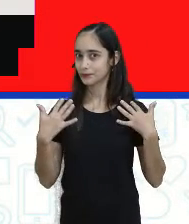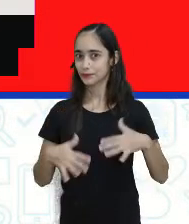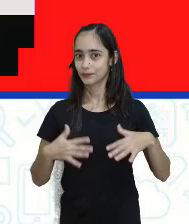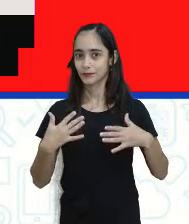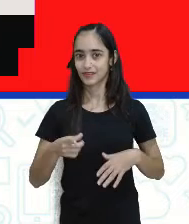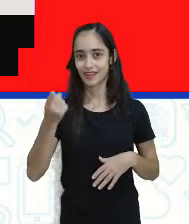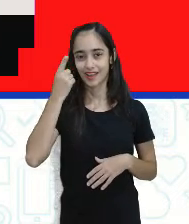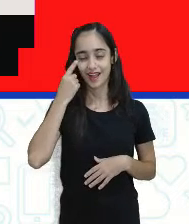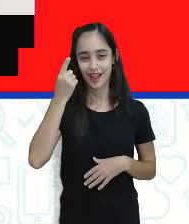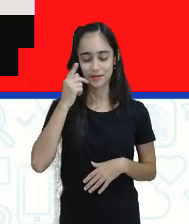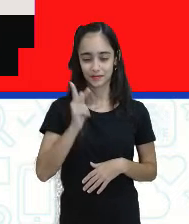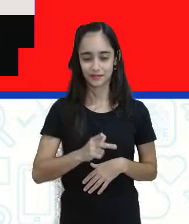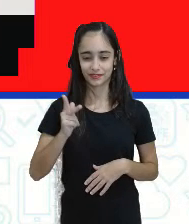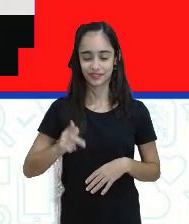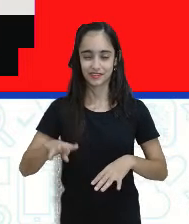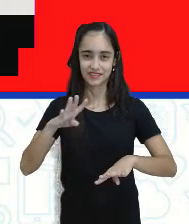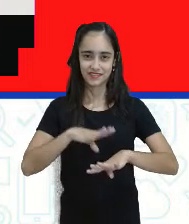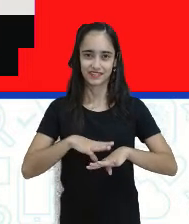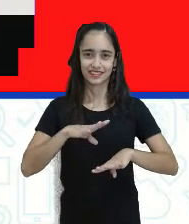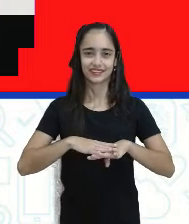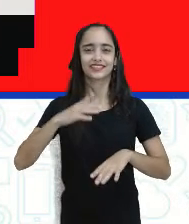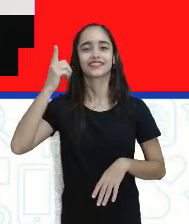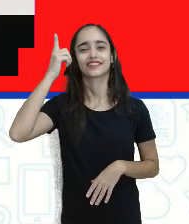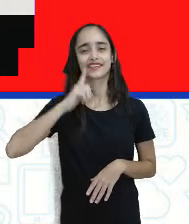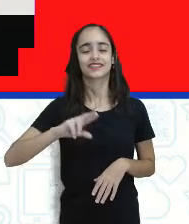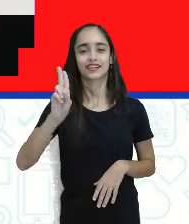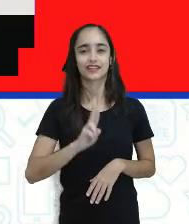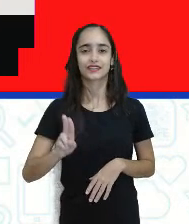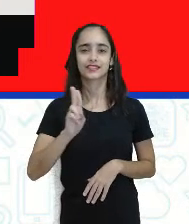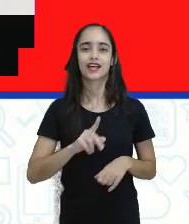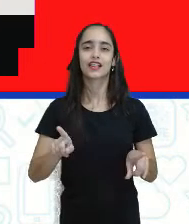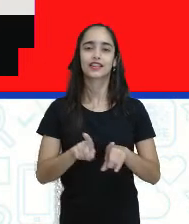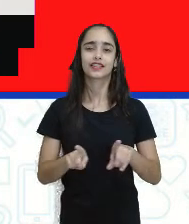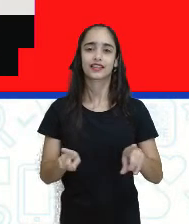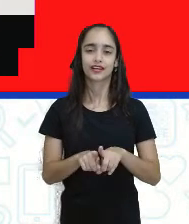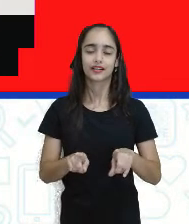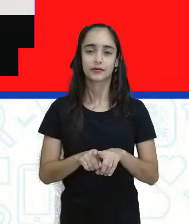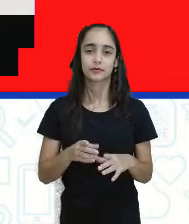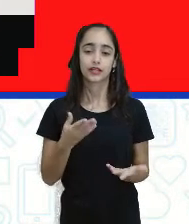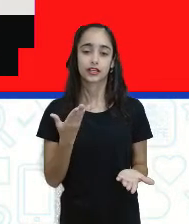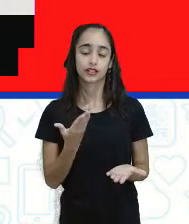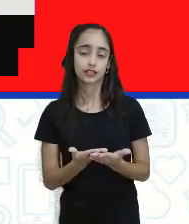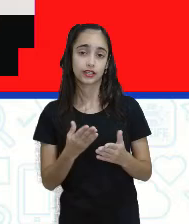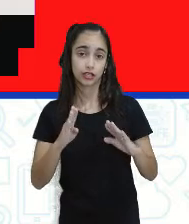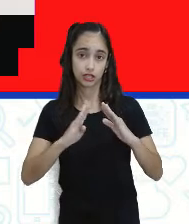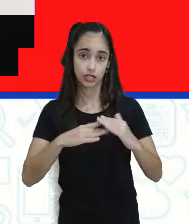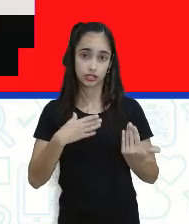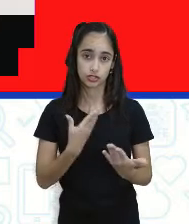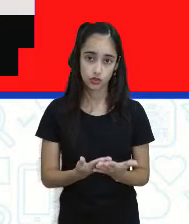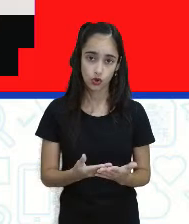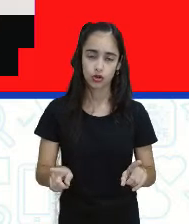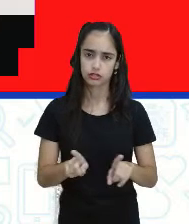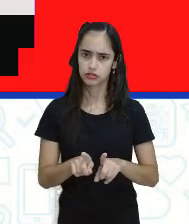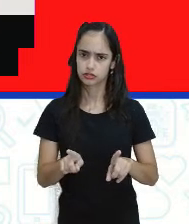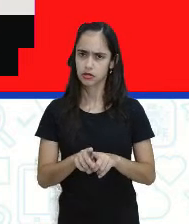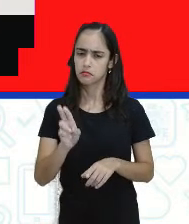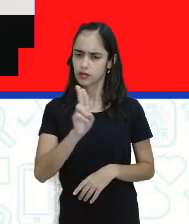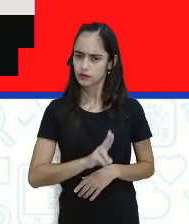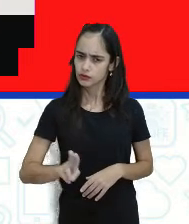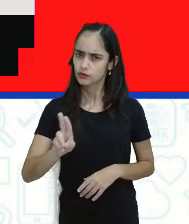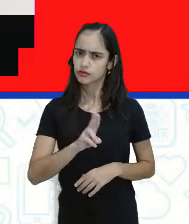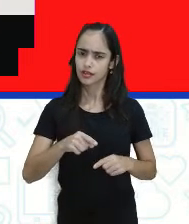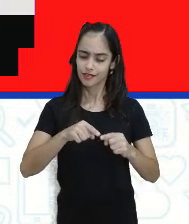de matemática fazerem aí com seus estudantes nas escolas e lá na quadra de vôlei, né? Usar aí, não sei, de